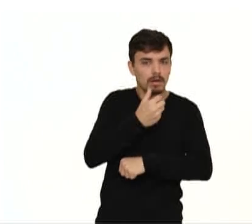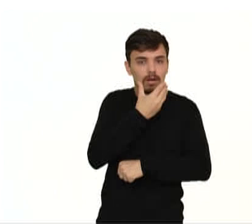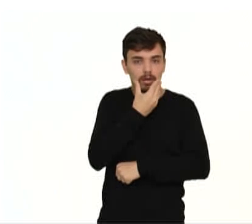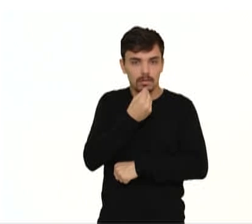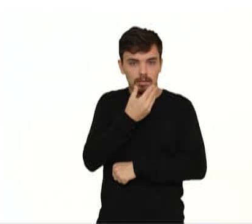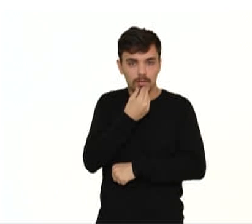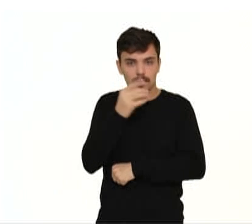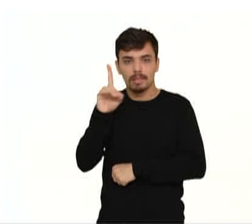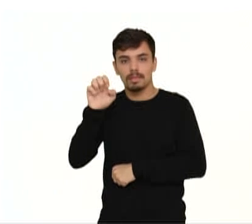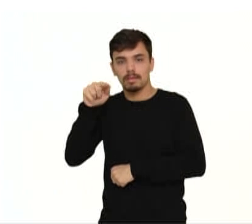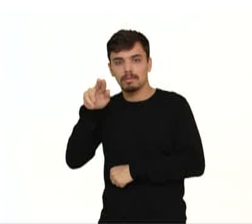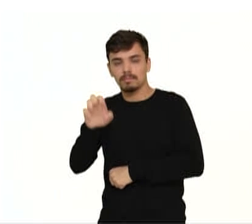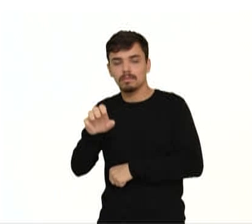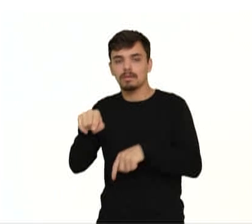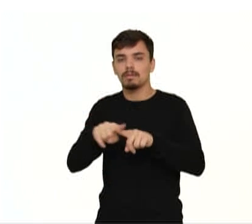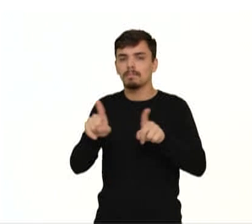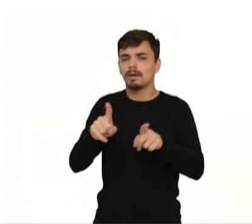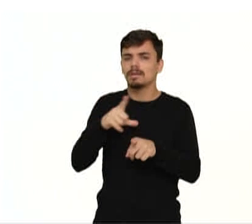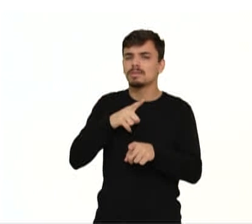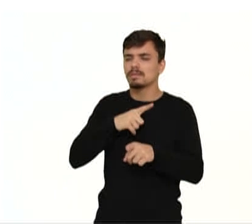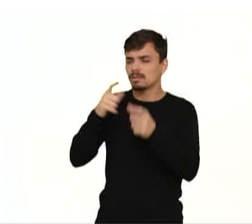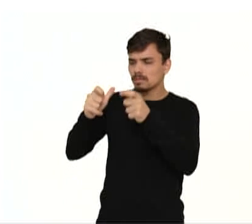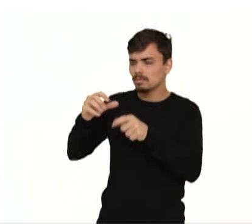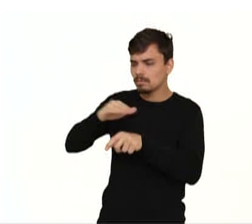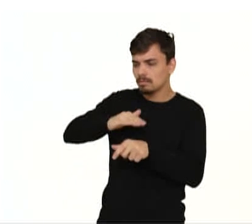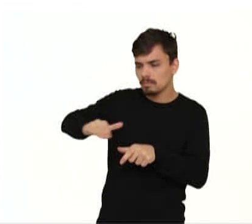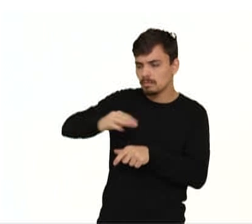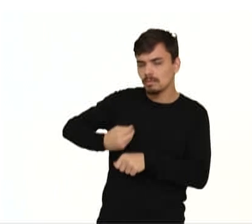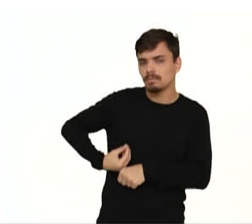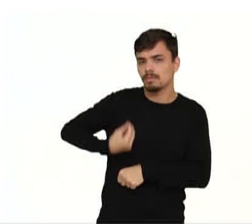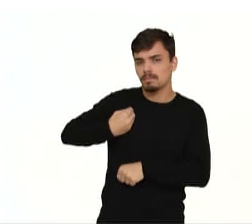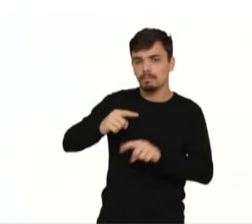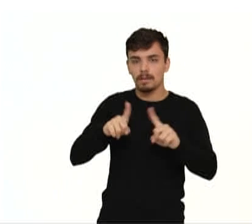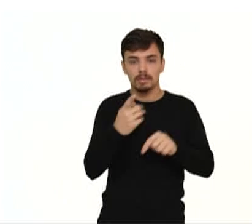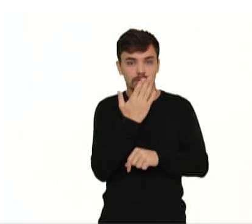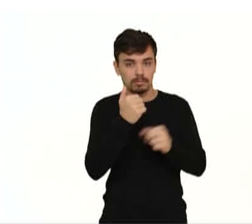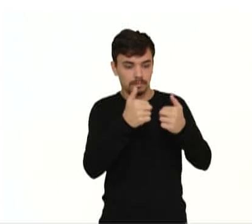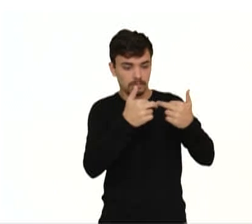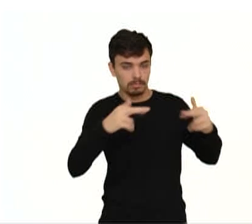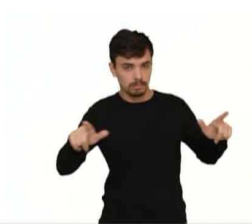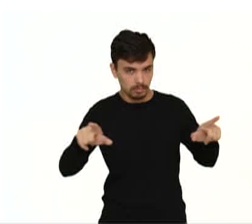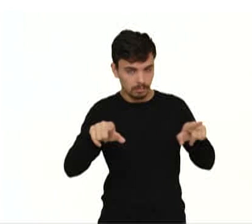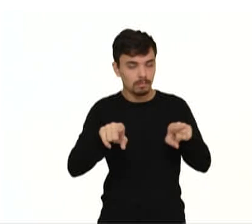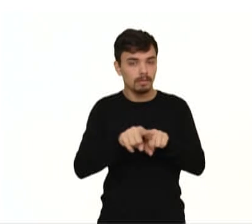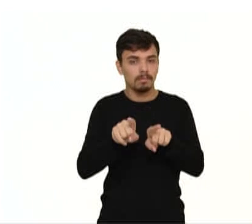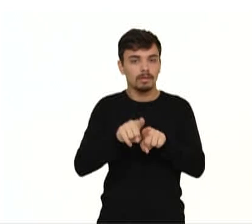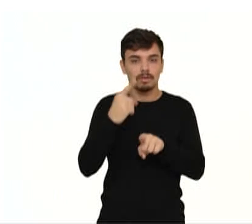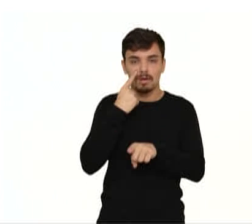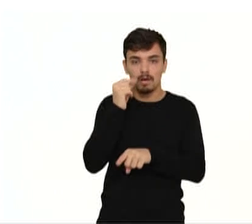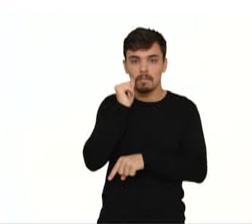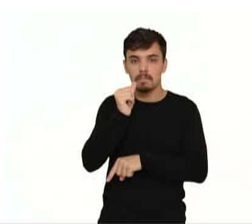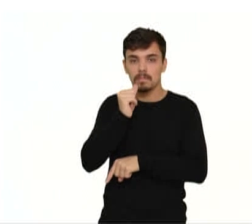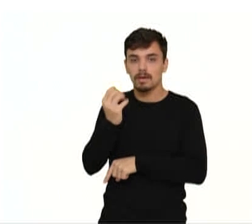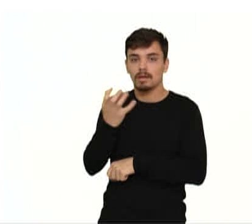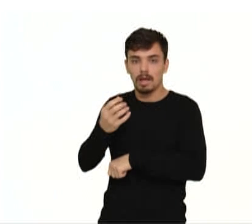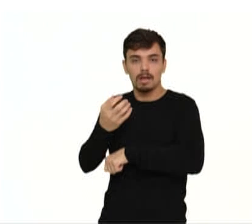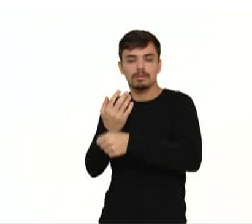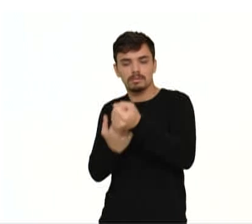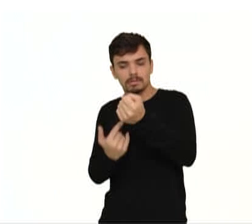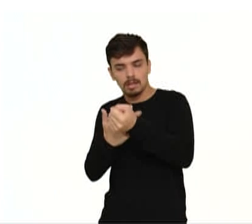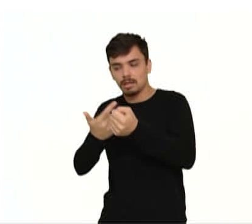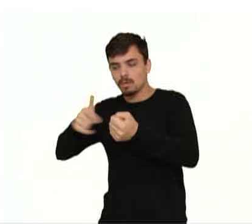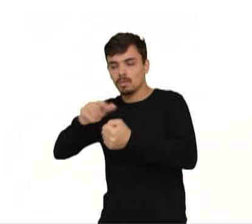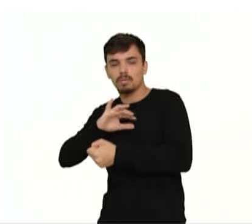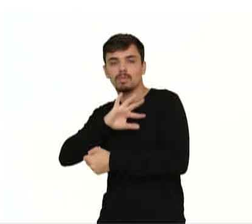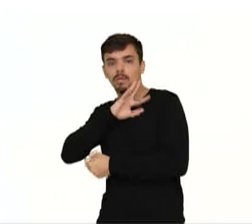esconderijo, porém têm a alimentação diferenciada. As fêmeas buscam o sangue de outros animais e os machos se alimentam de seiva